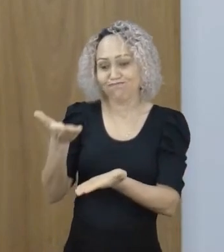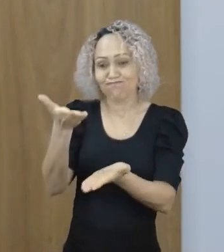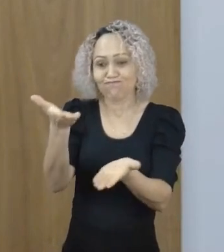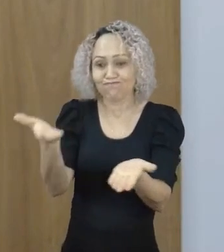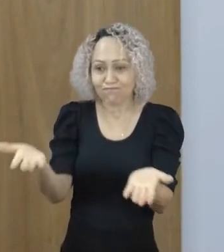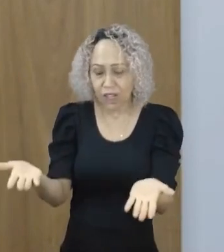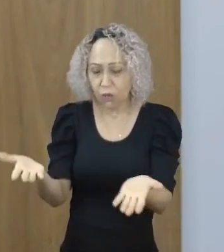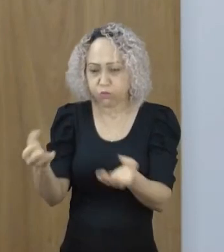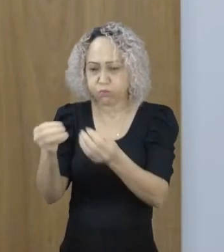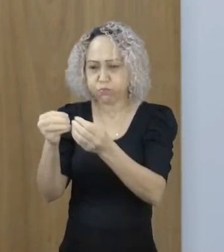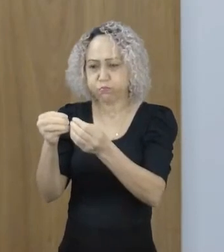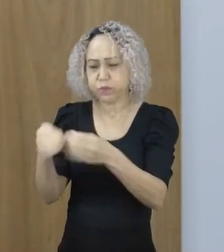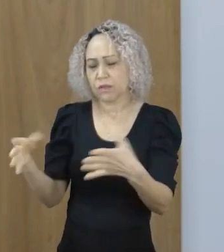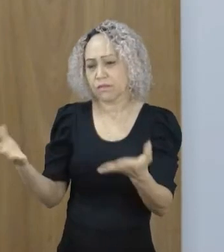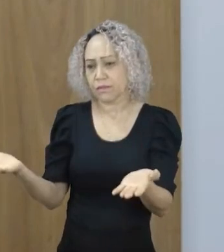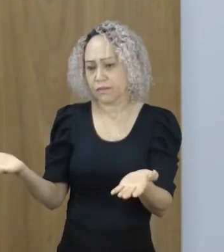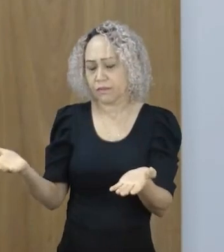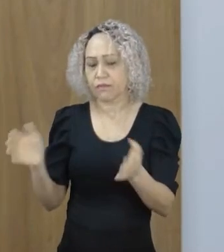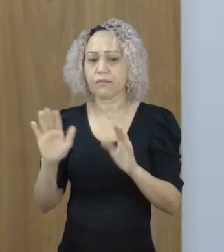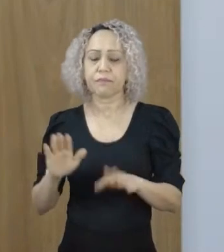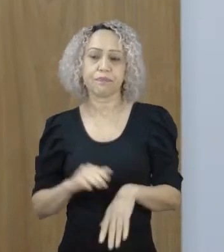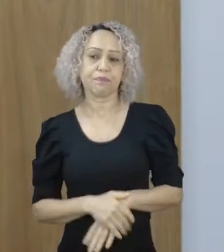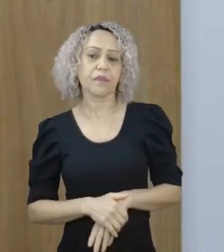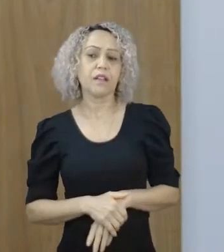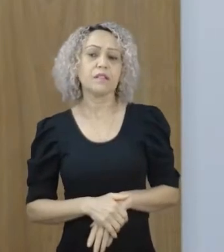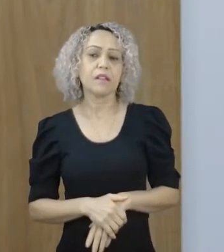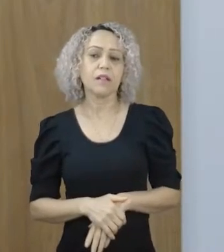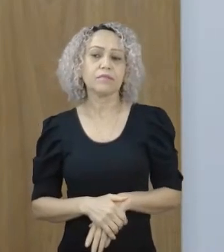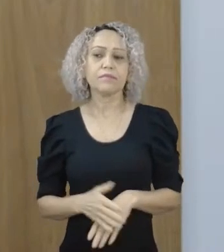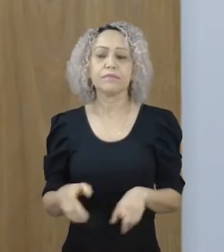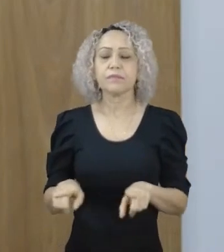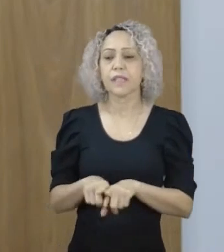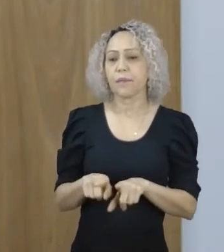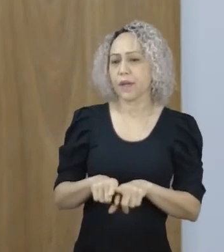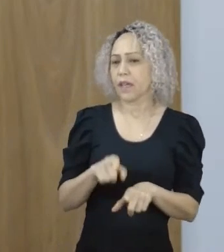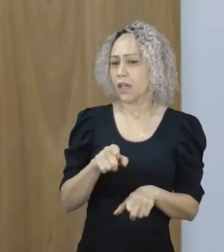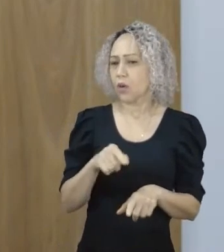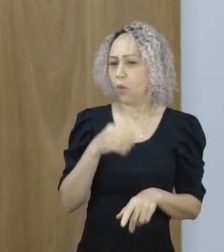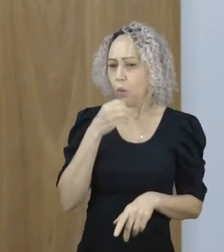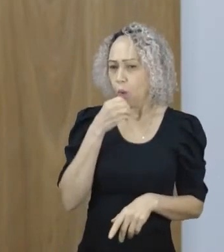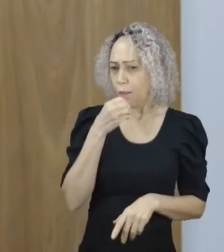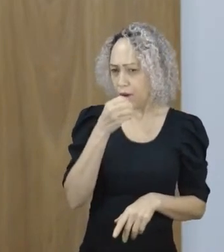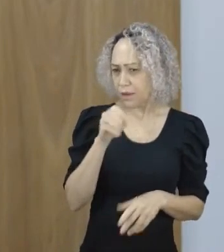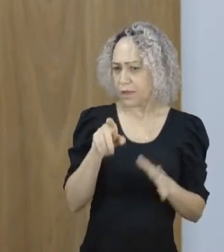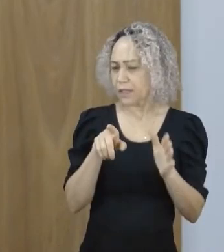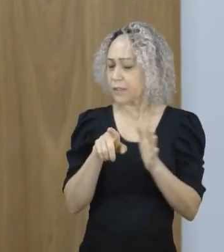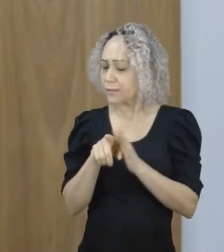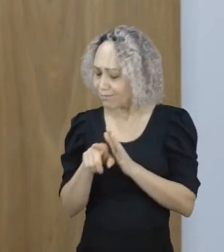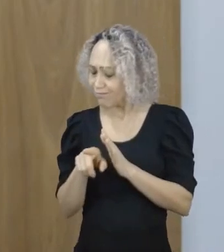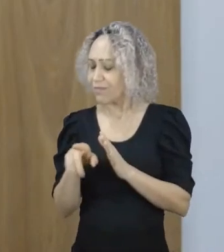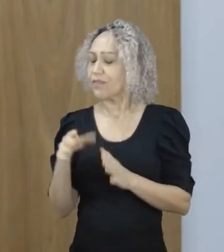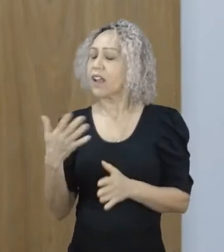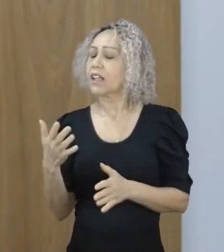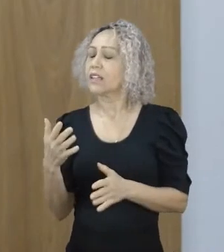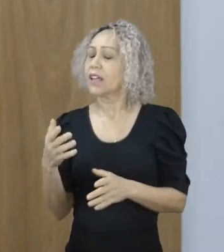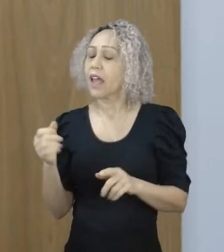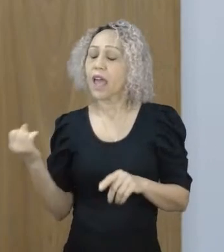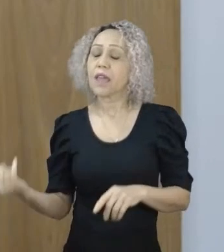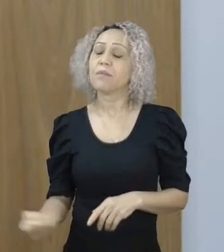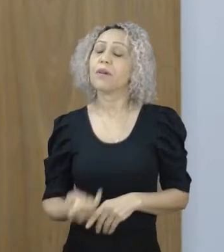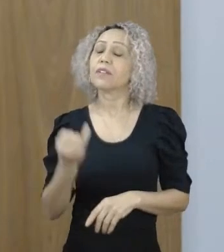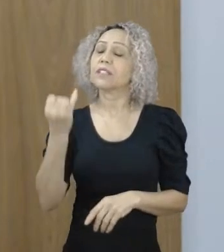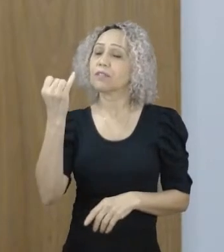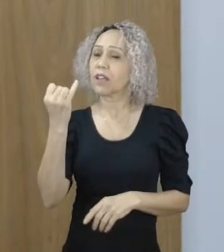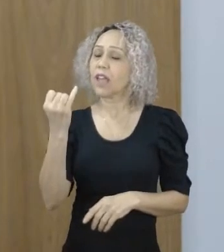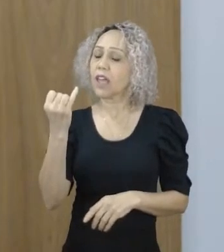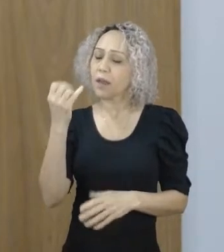É importante também a questão da manutenção, né, deputado? Não só criar programas, não só criar iniciativas, mas também ter